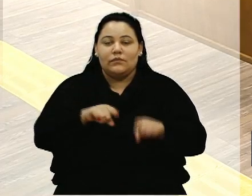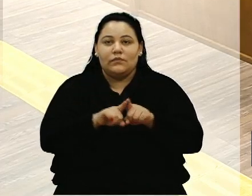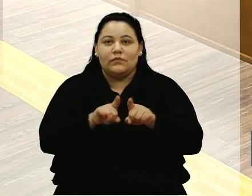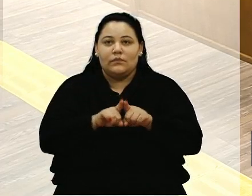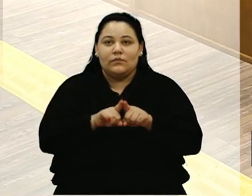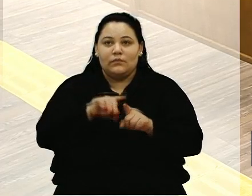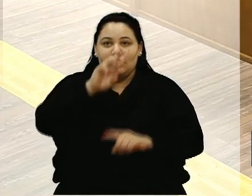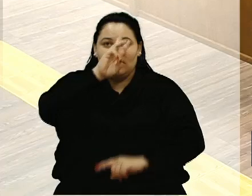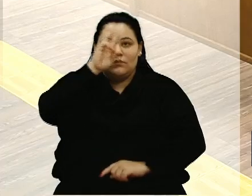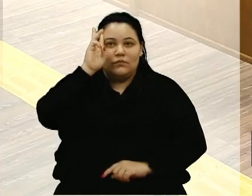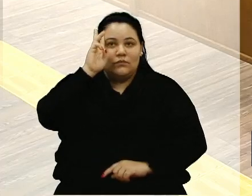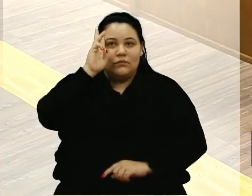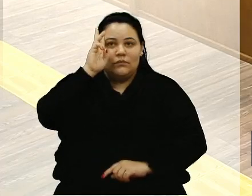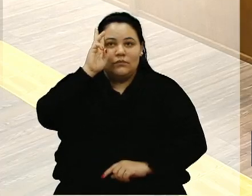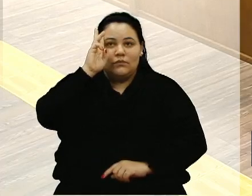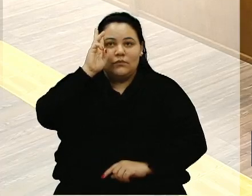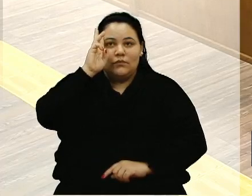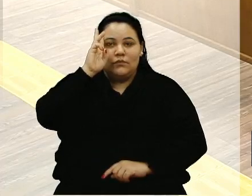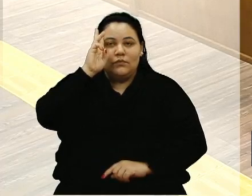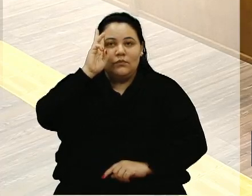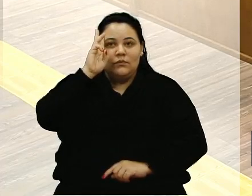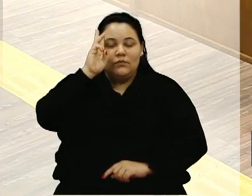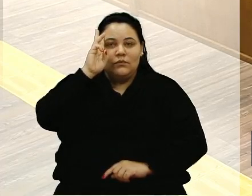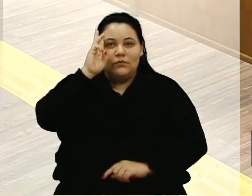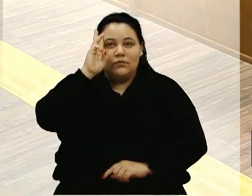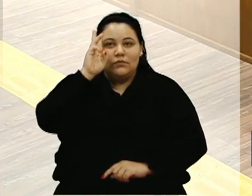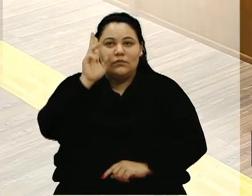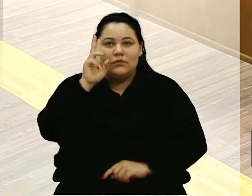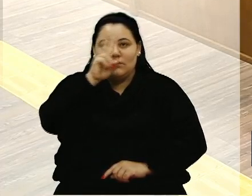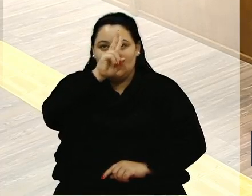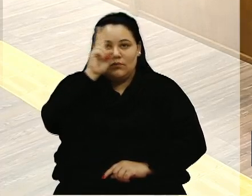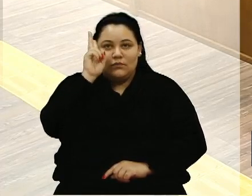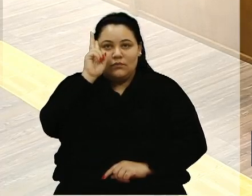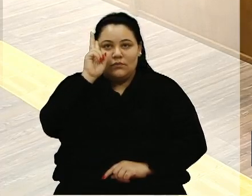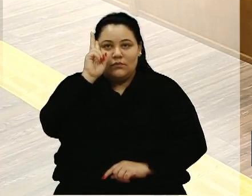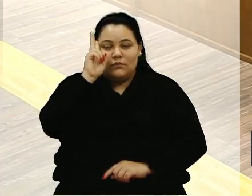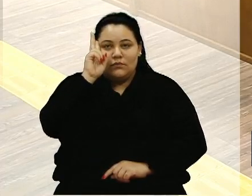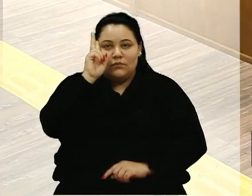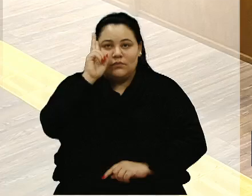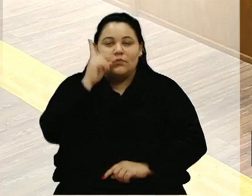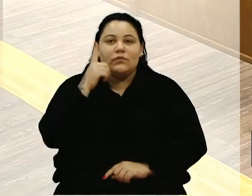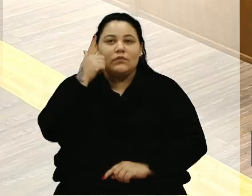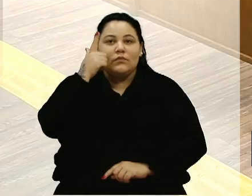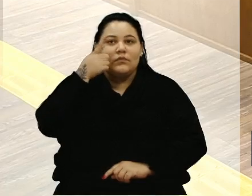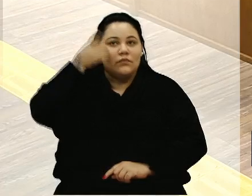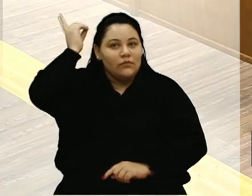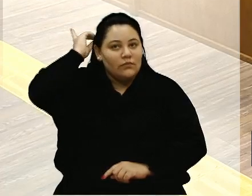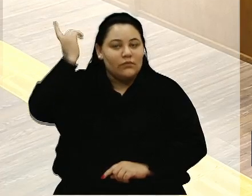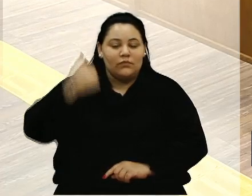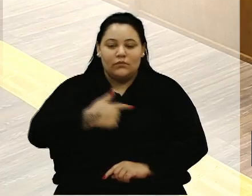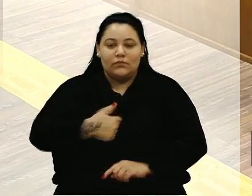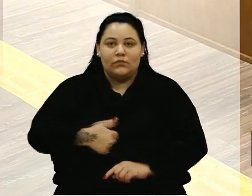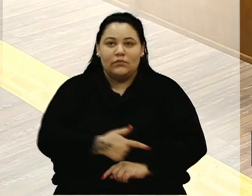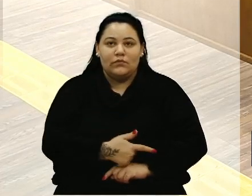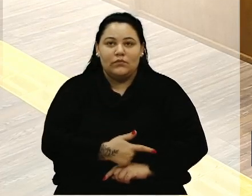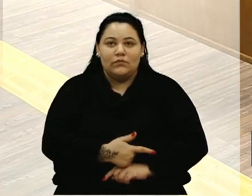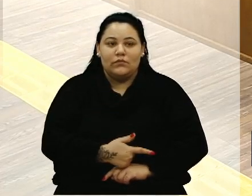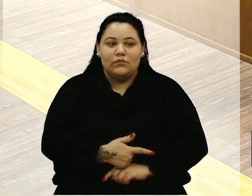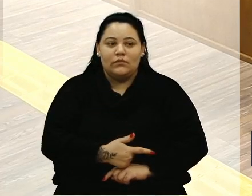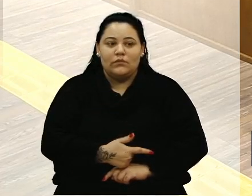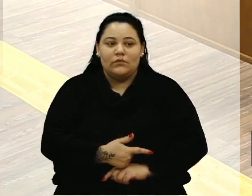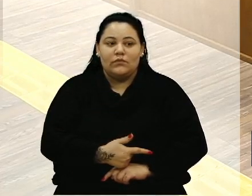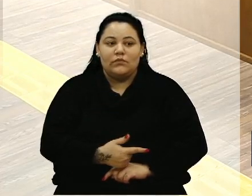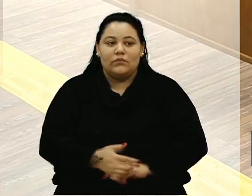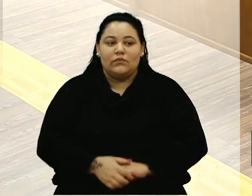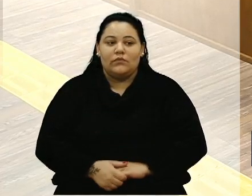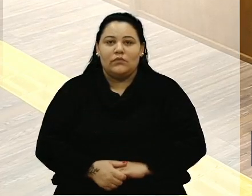Valim, vereador Lucas Dil, vereador Professor Zanquim, vereadora Rose Frigieri, vereador Velocino Ex, vereador